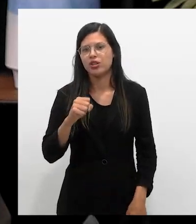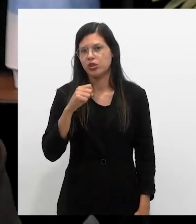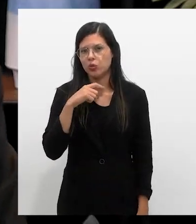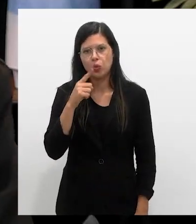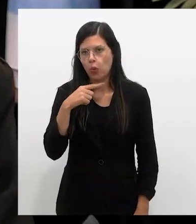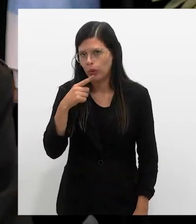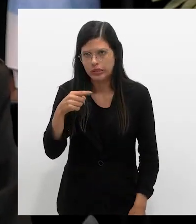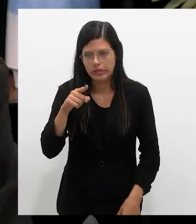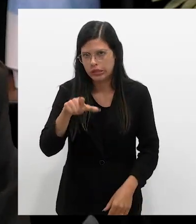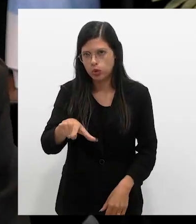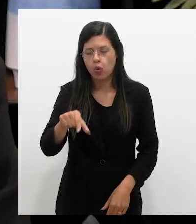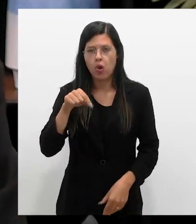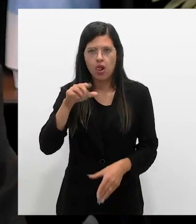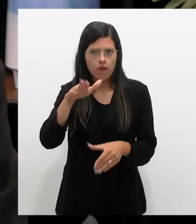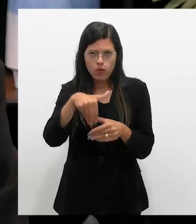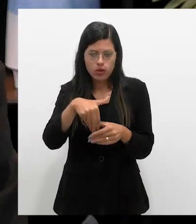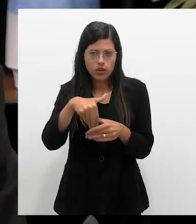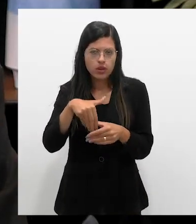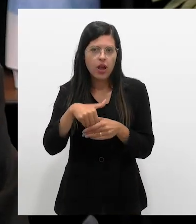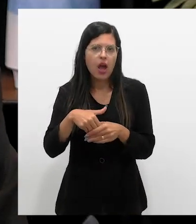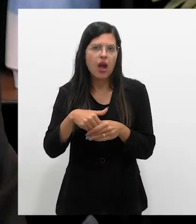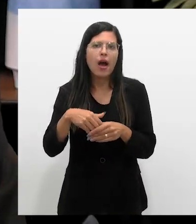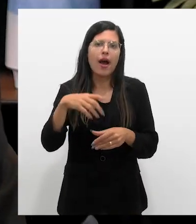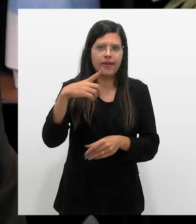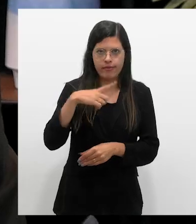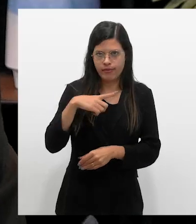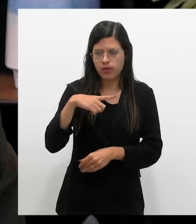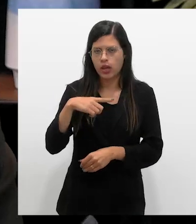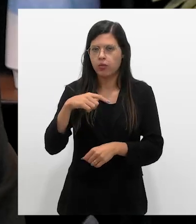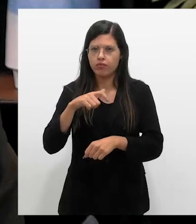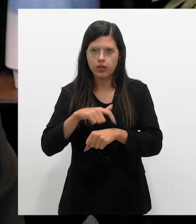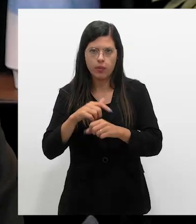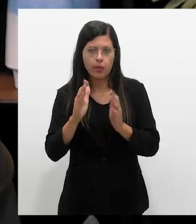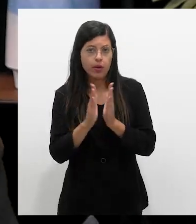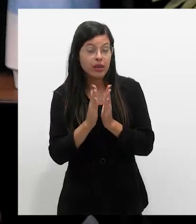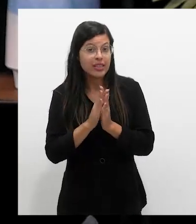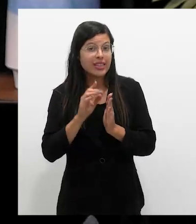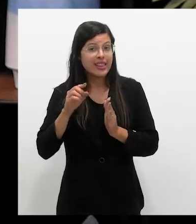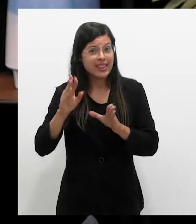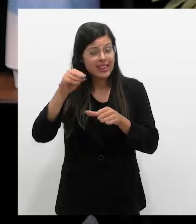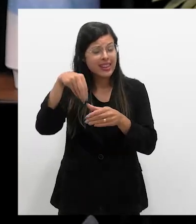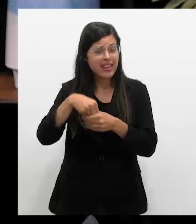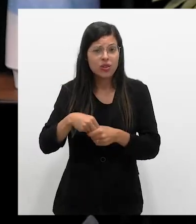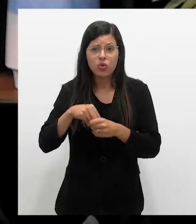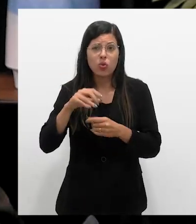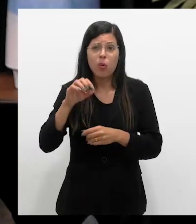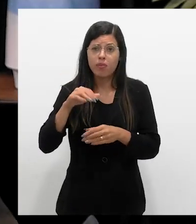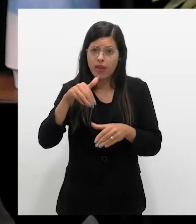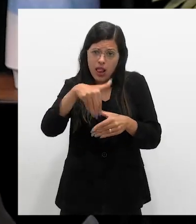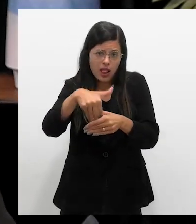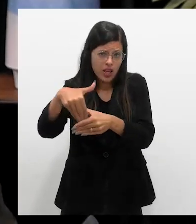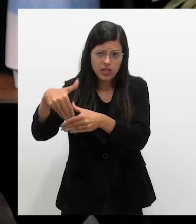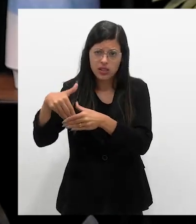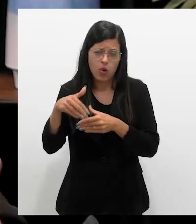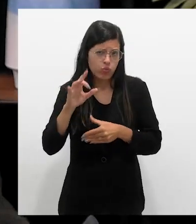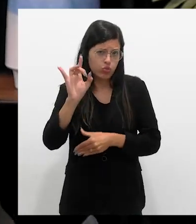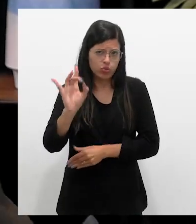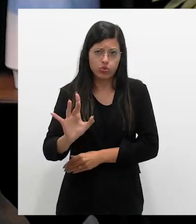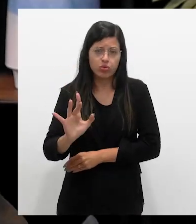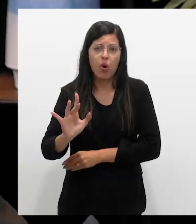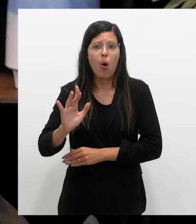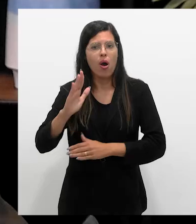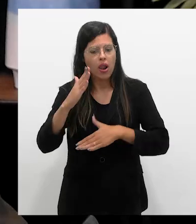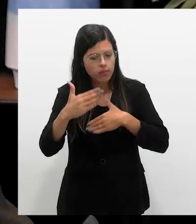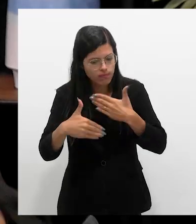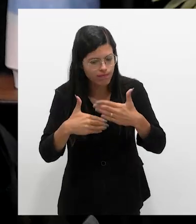que eles pudessem fazer esse tempo de conversar mais entre si, ter tempo propriamente para isso. Lá dentro é mais a eleição mesmo, que são